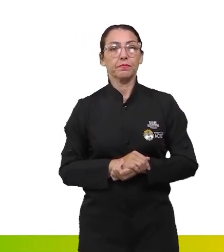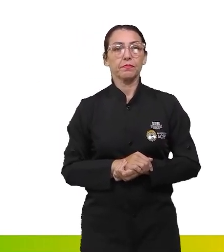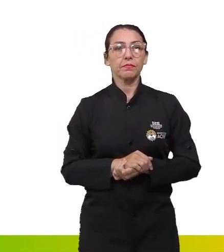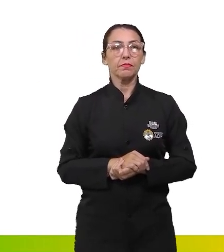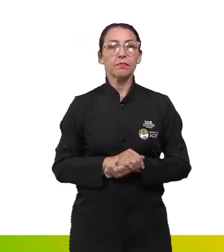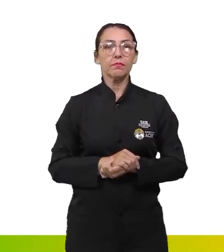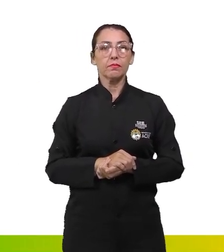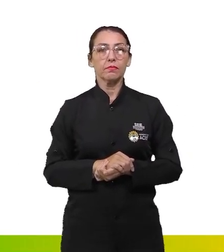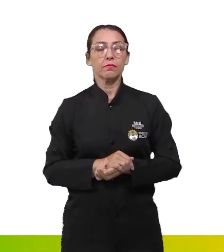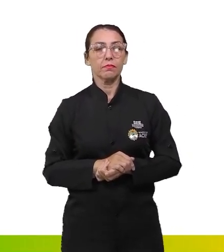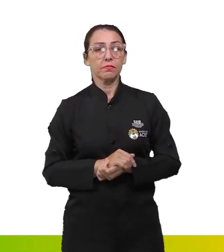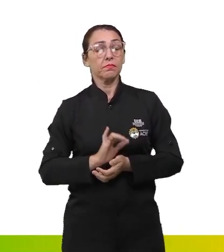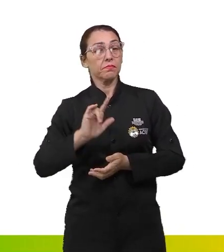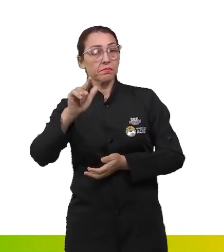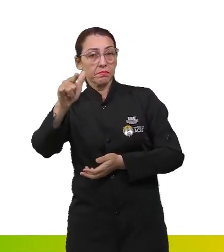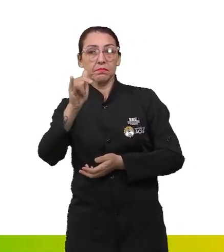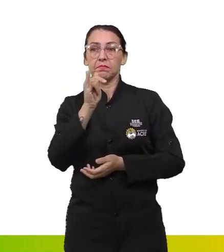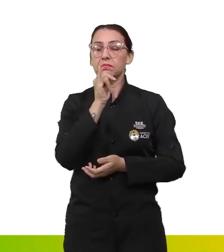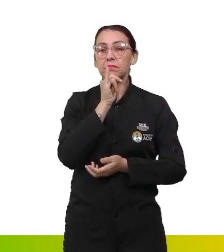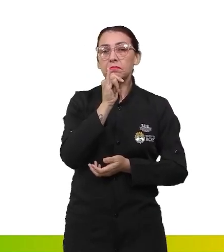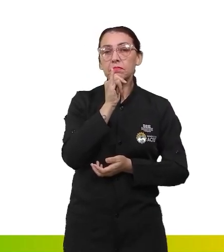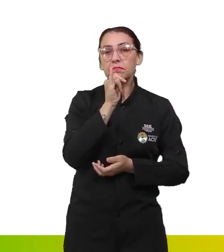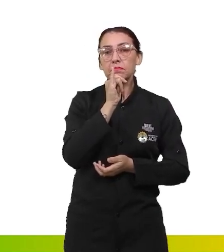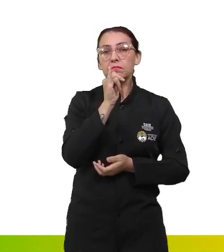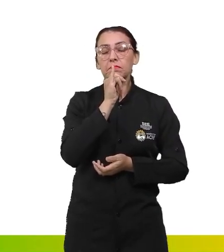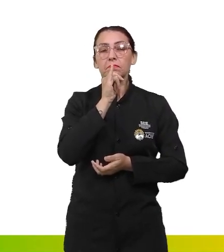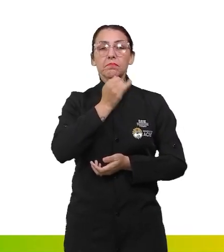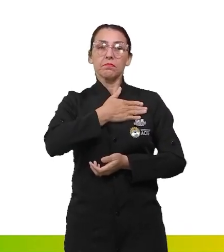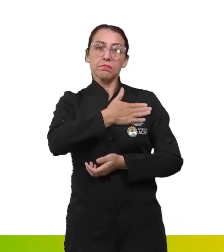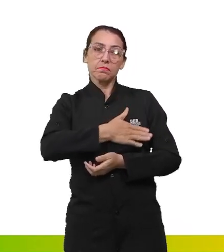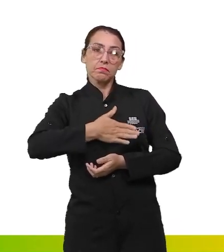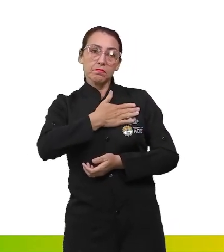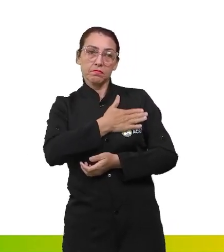E aí alguns outros exemplos, né? Gustar,